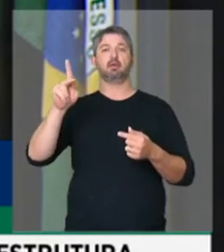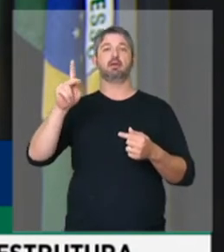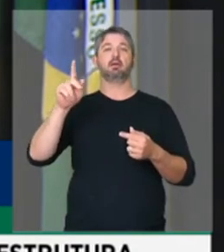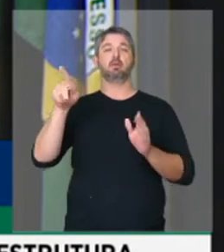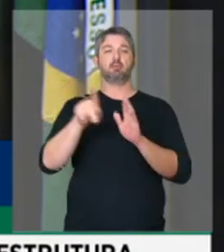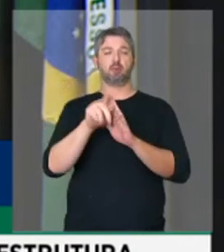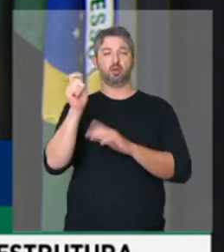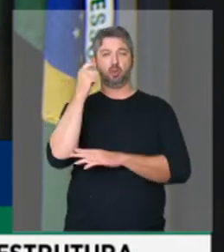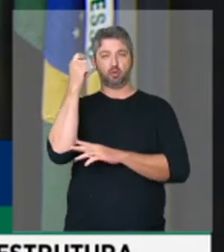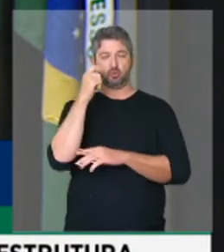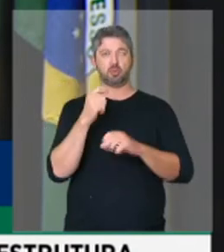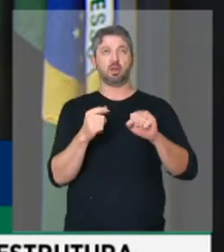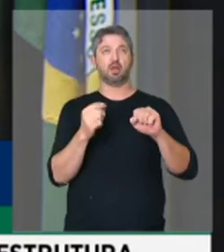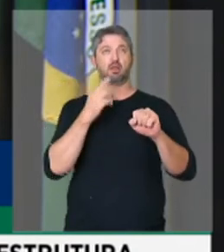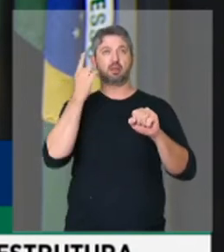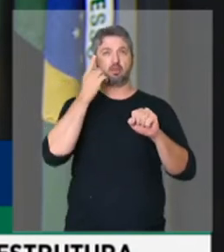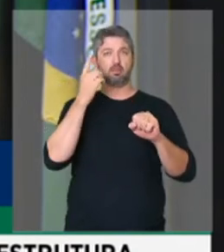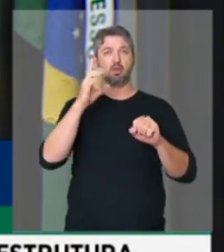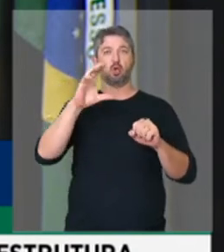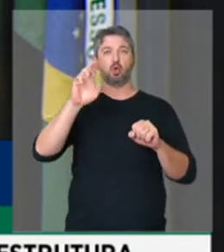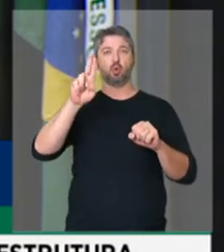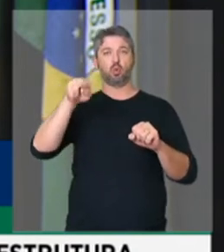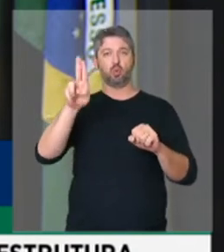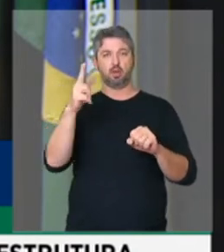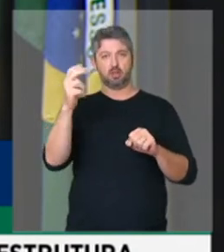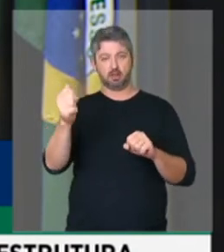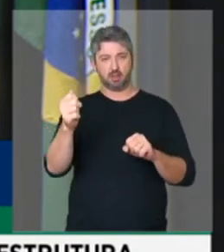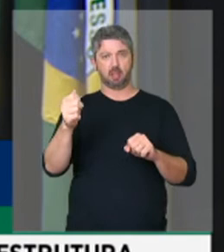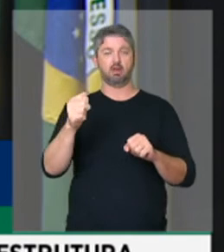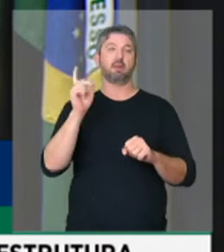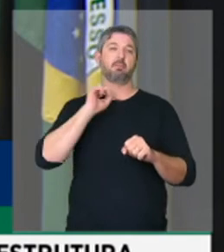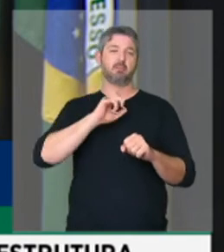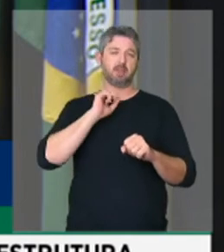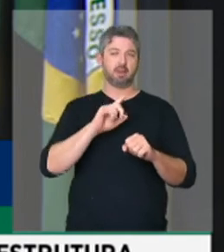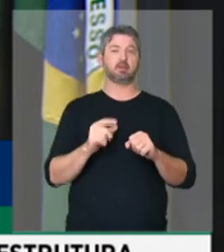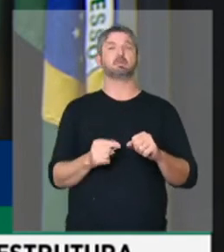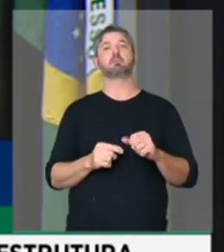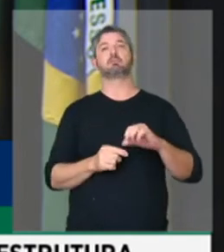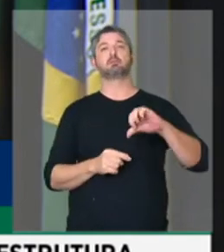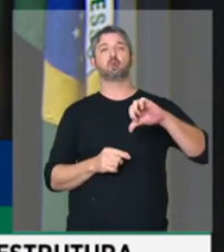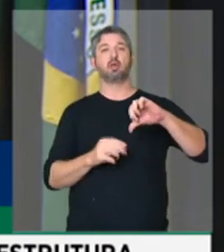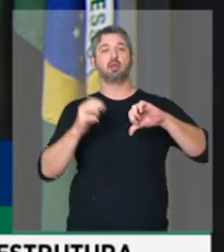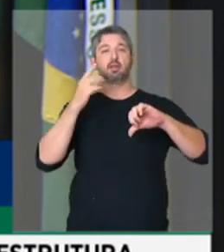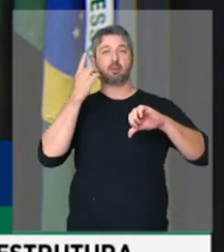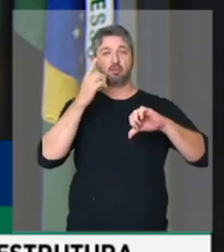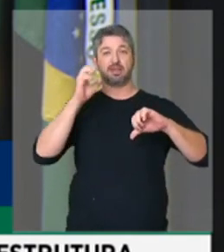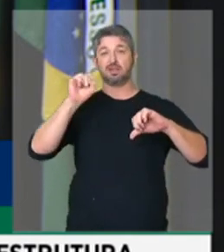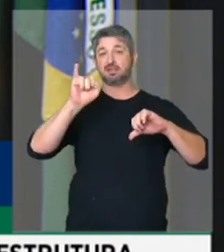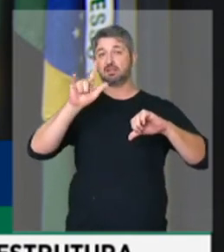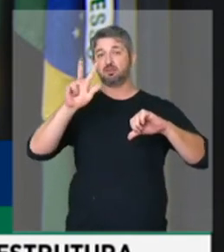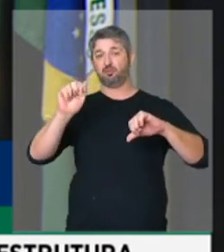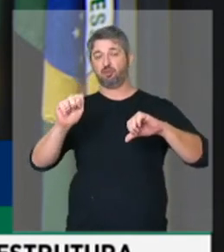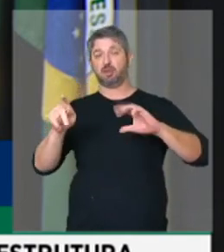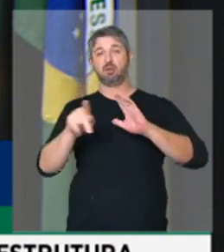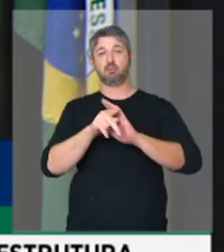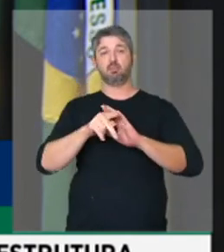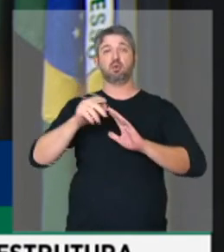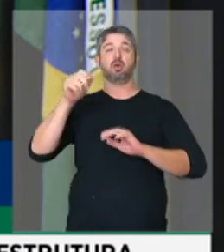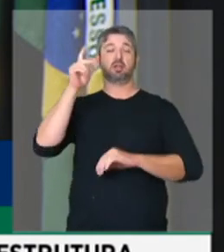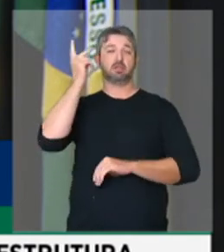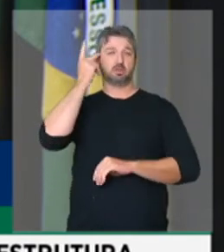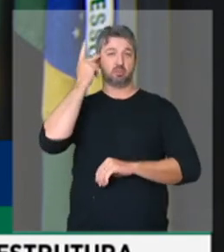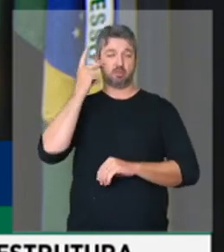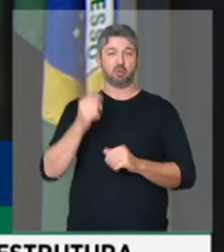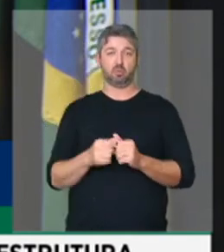Sul. Deputado Odair Cunha, do PT de Minas Gerais. Deputado Orlando Silva, do PCdoB de São